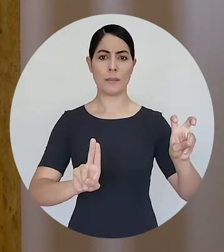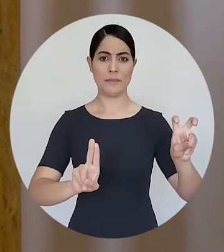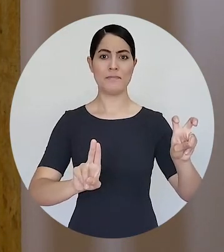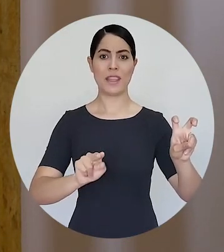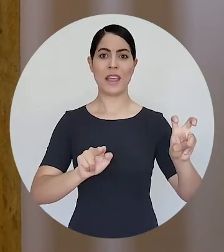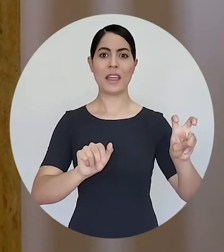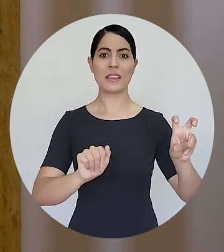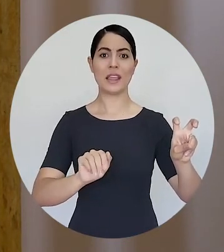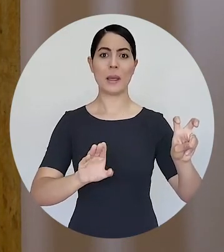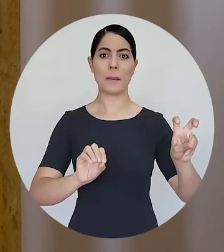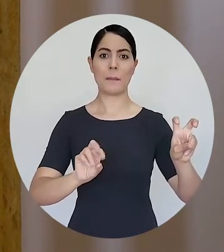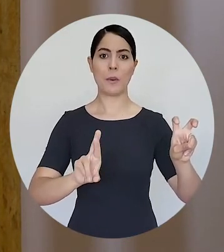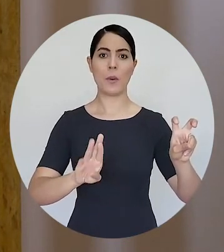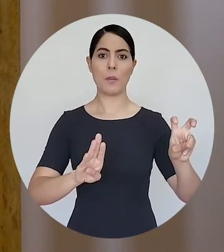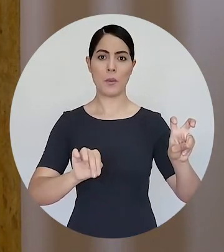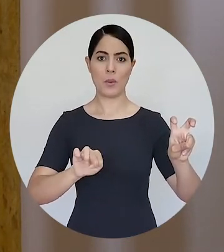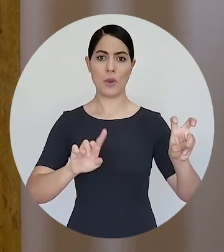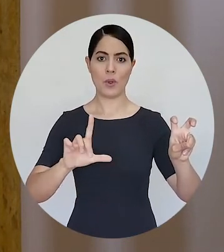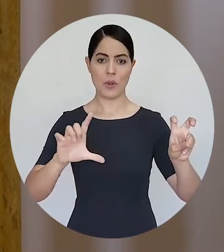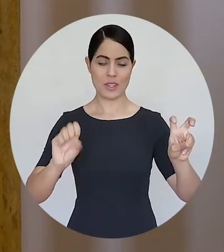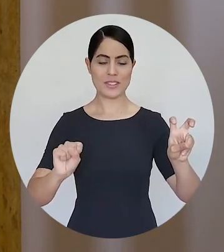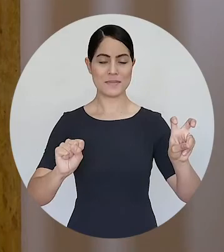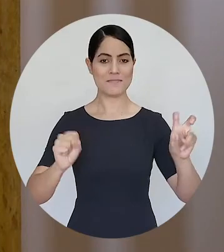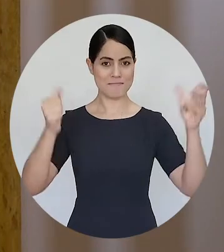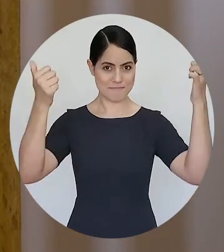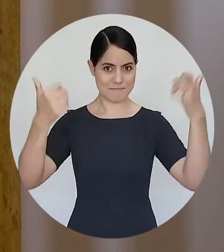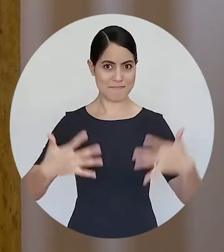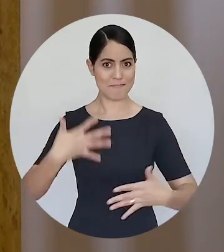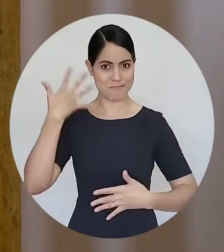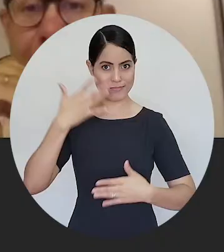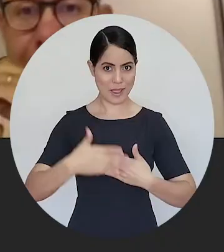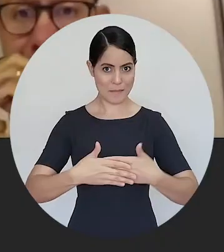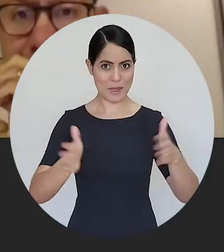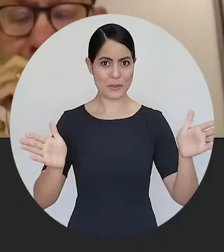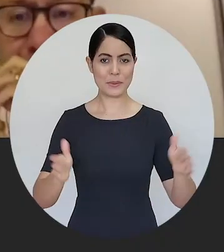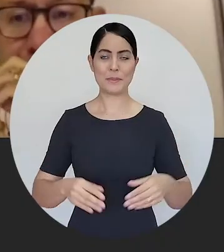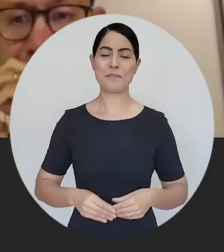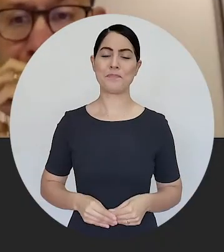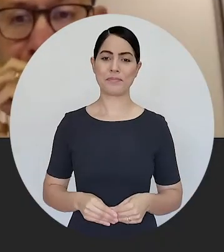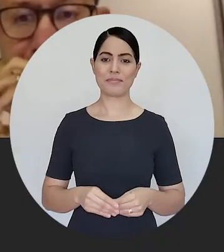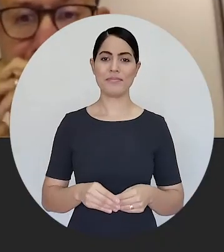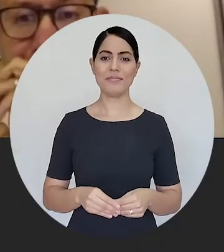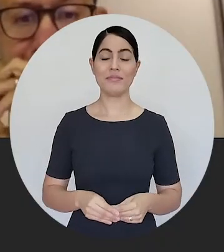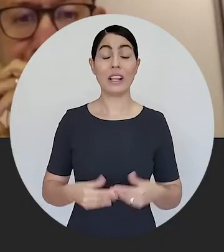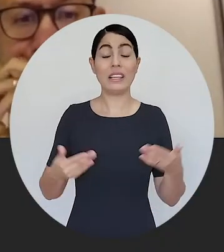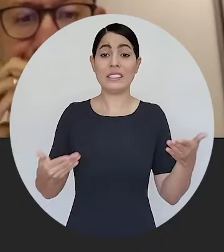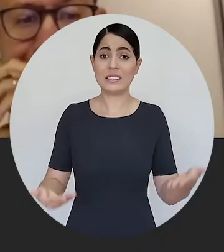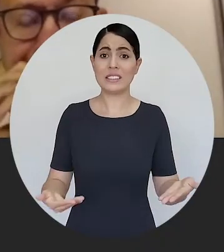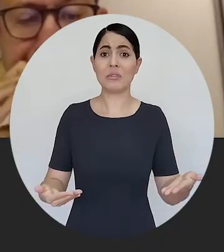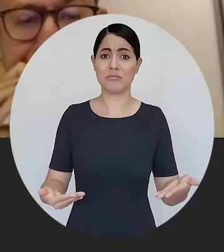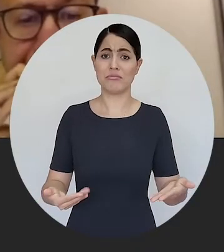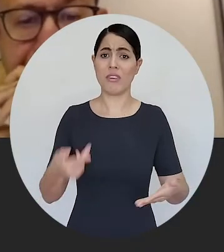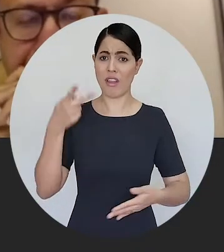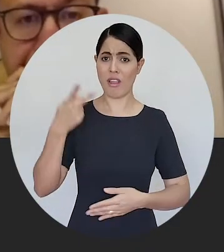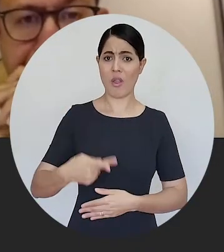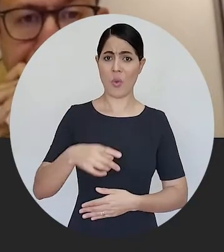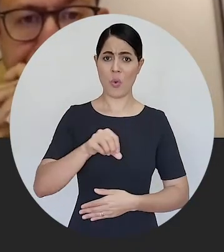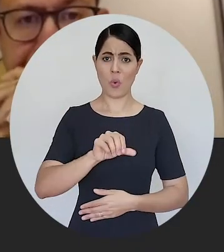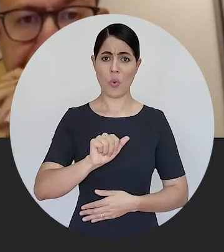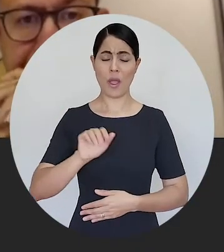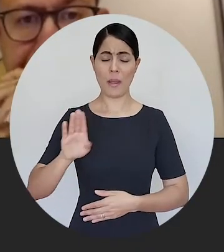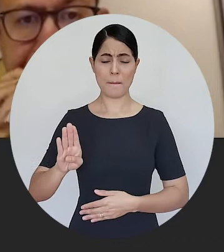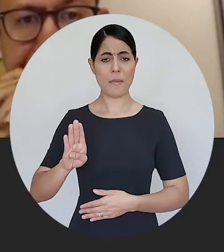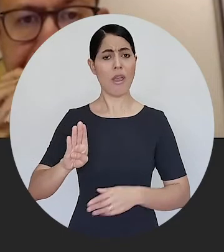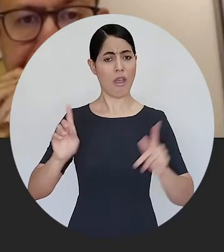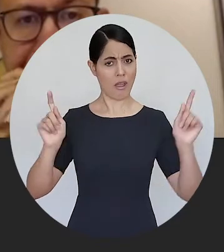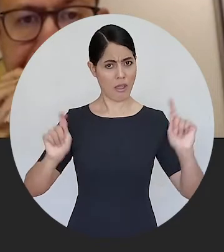OAB, Nabor Bulhões, fez a abertura da videoconferência. A Ordem tem historicamente demonstrado a sua